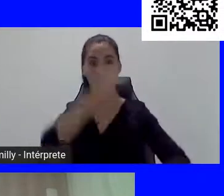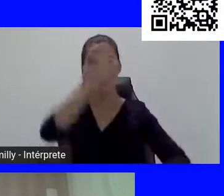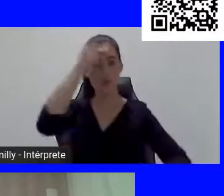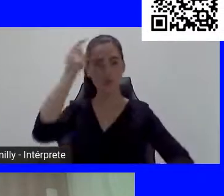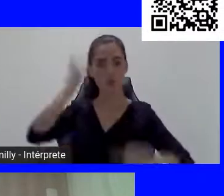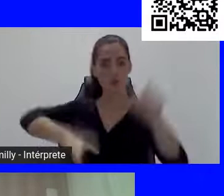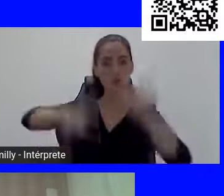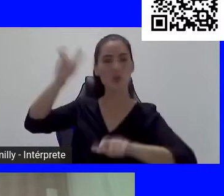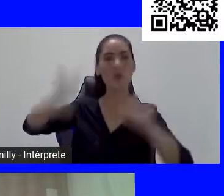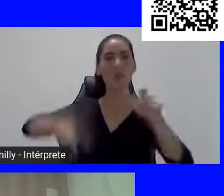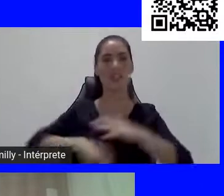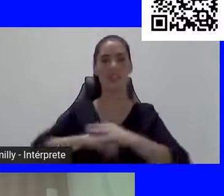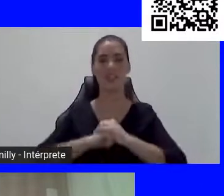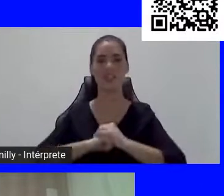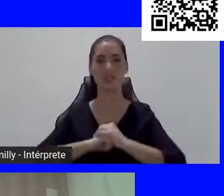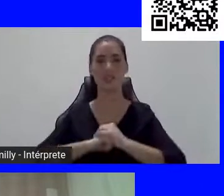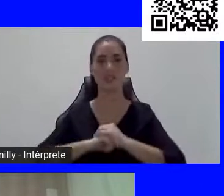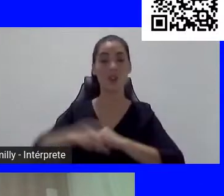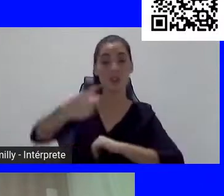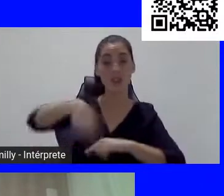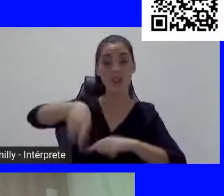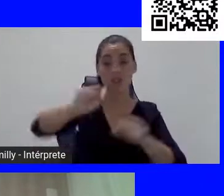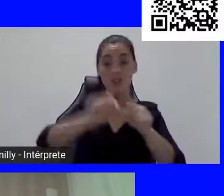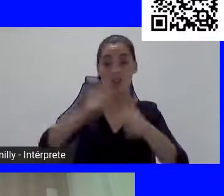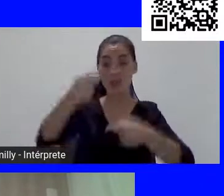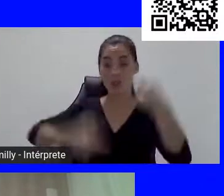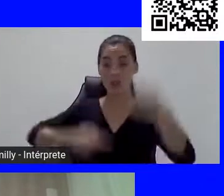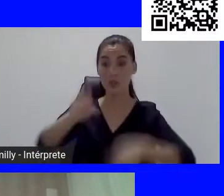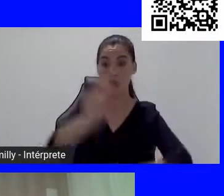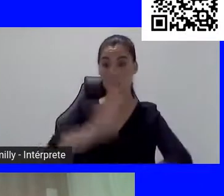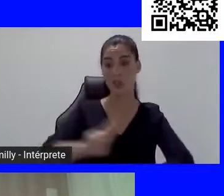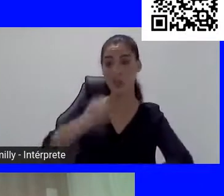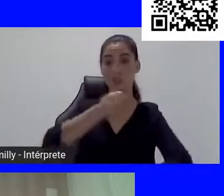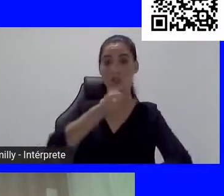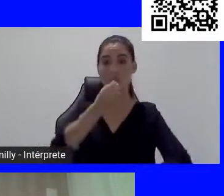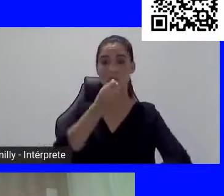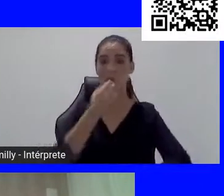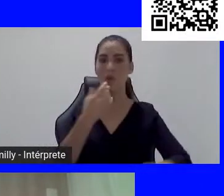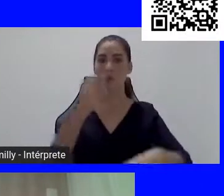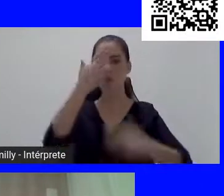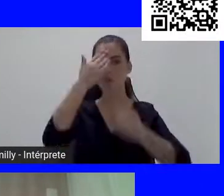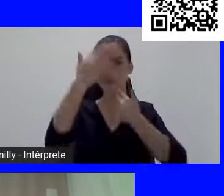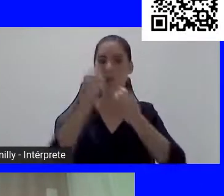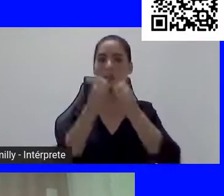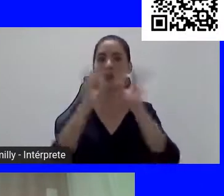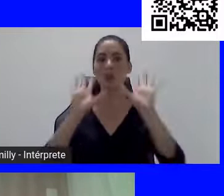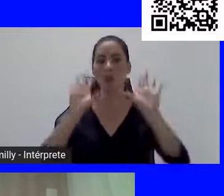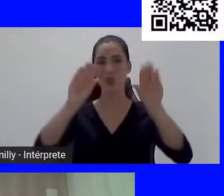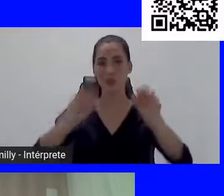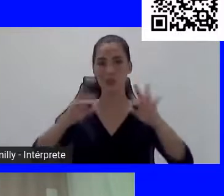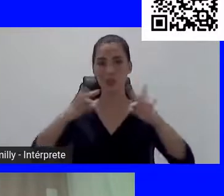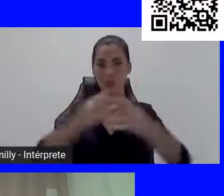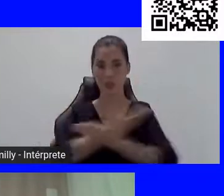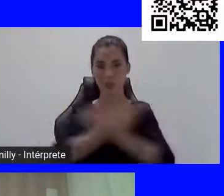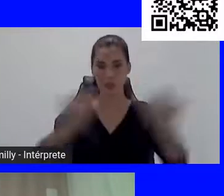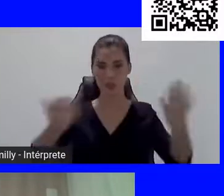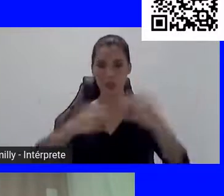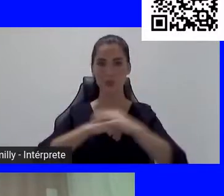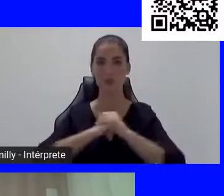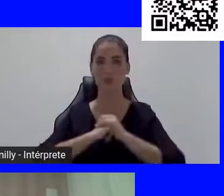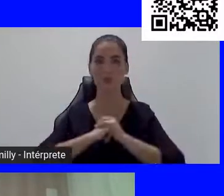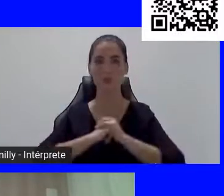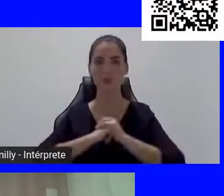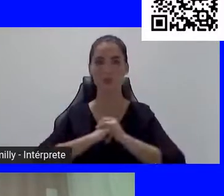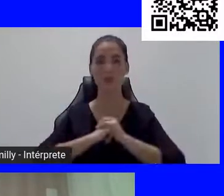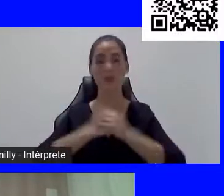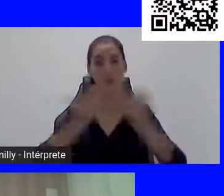política também através do bom jornalismo. Muito obrigada, uma boa noite a todos. Bom, então nós chegamos ao fim. Muito